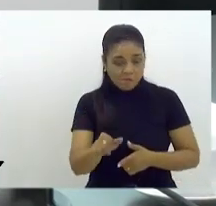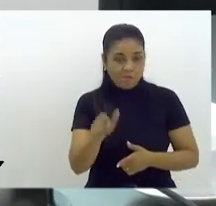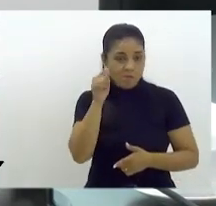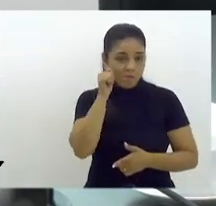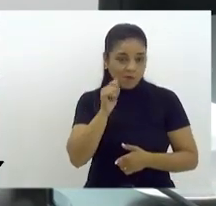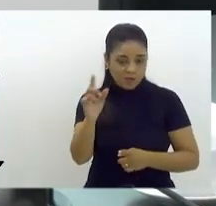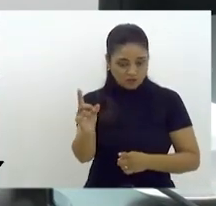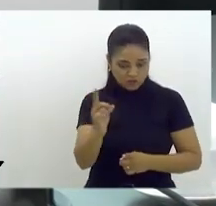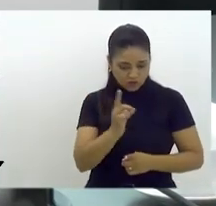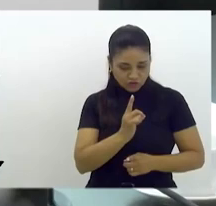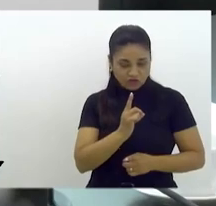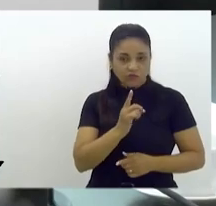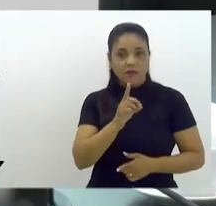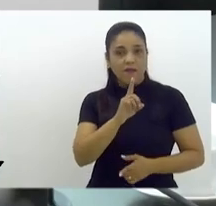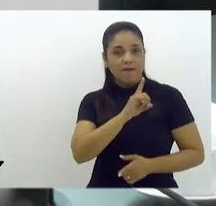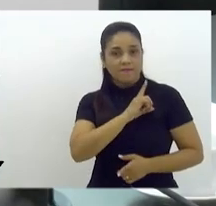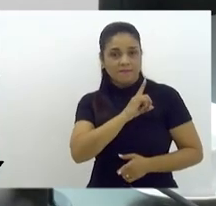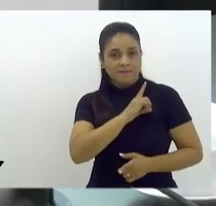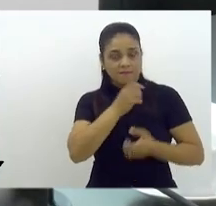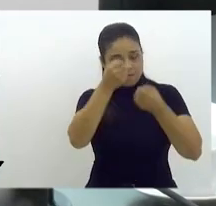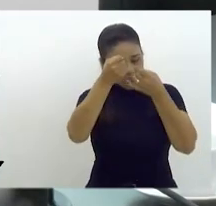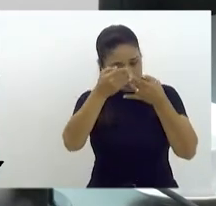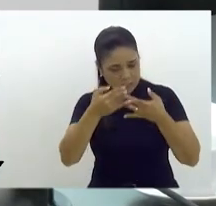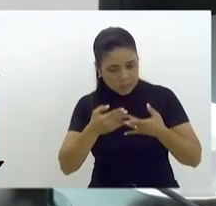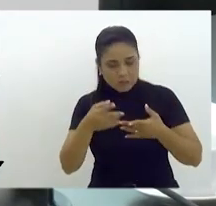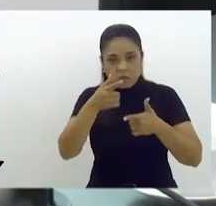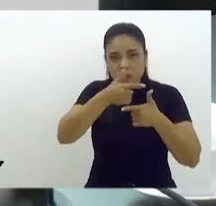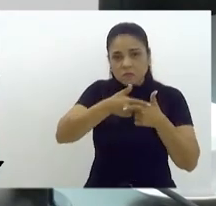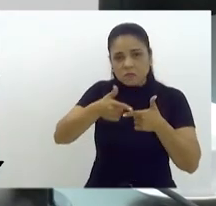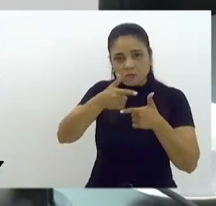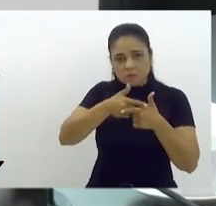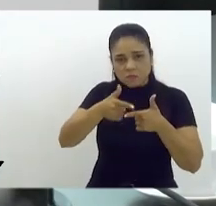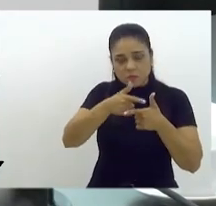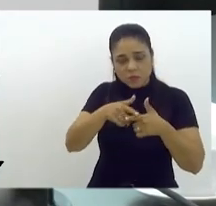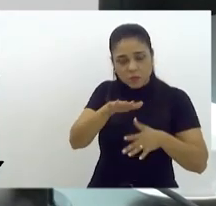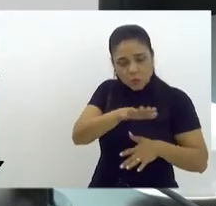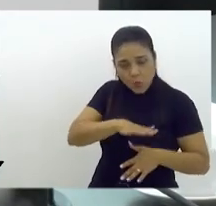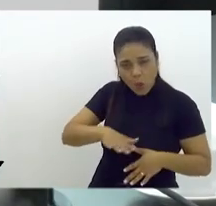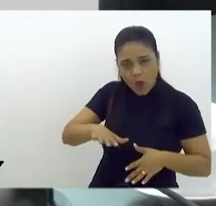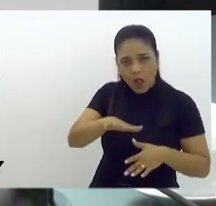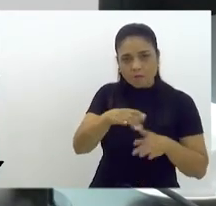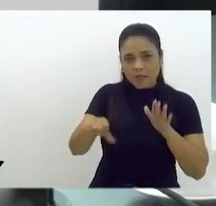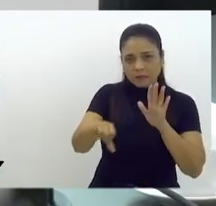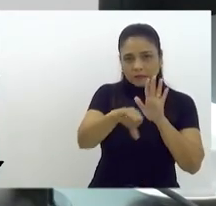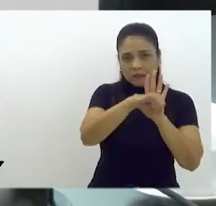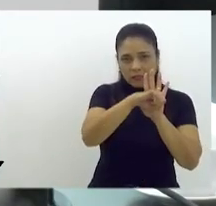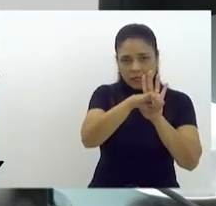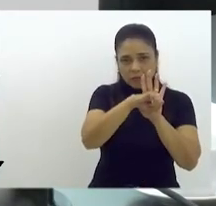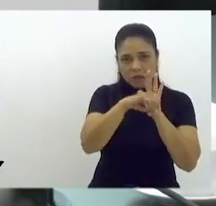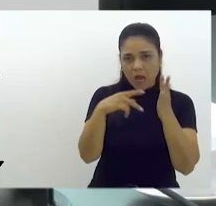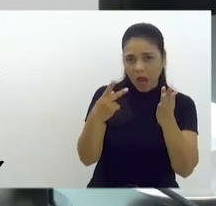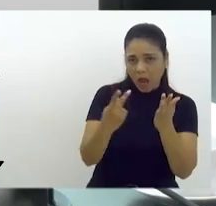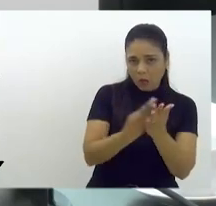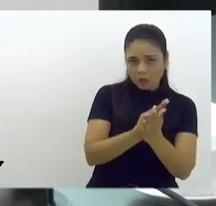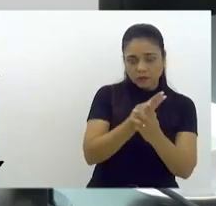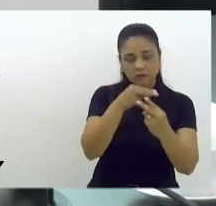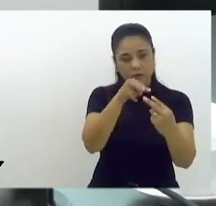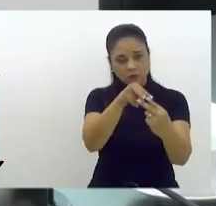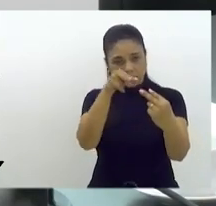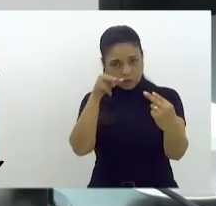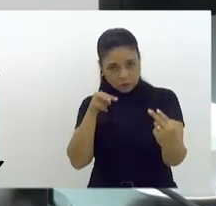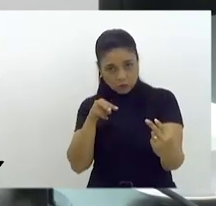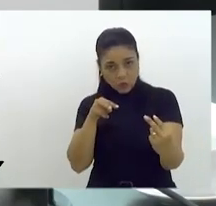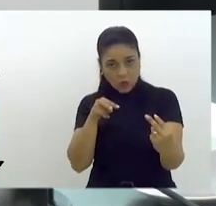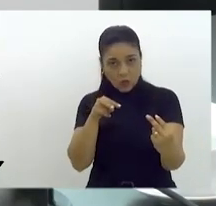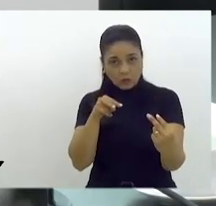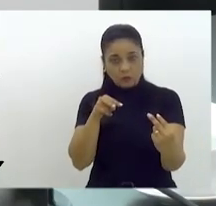delegacia apresenta o seu problema praticado no ambiente o crime praticado no ambiente virtual e qual